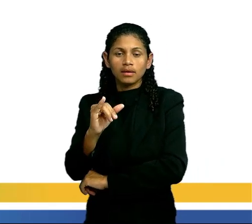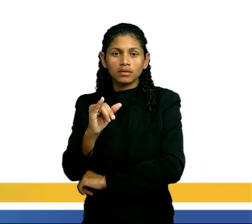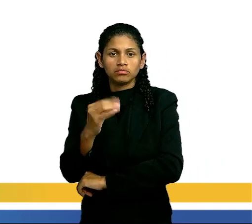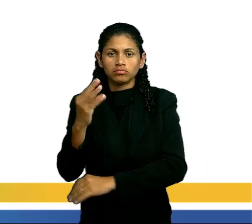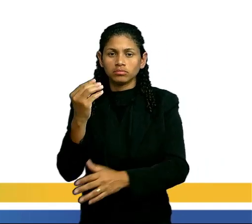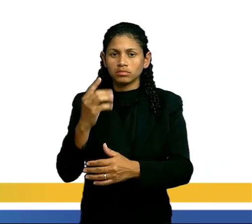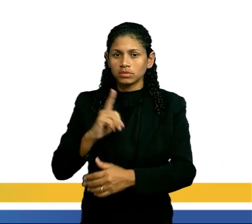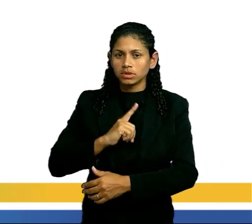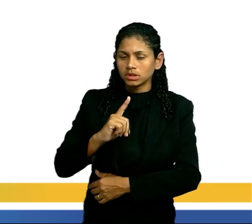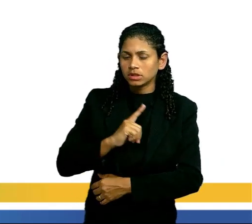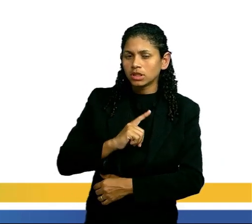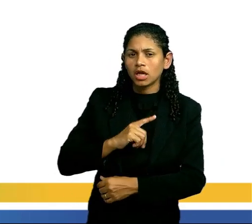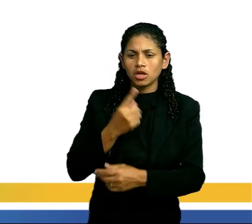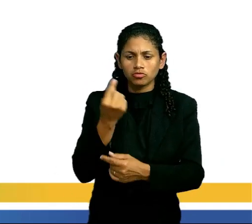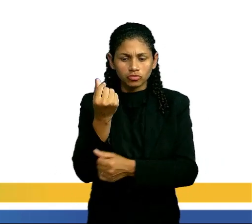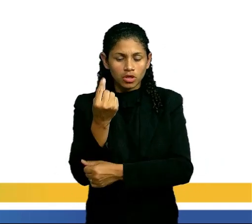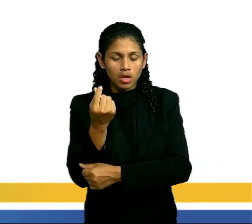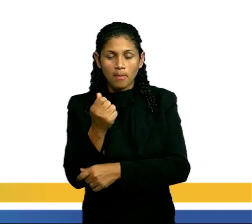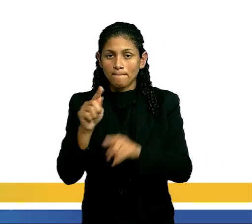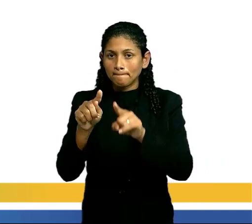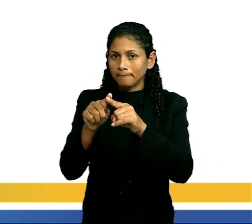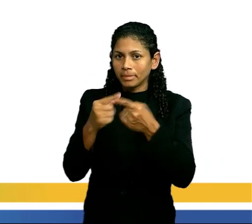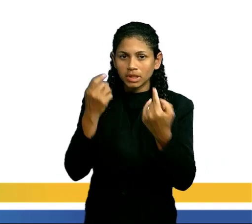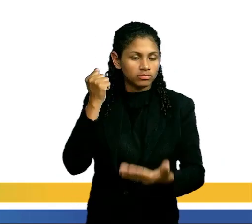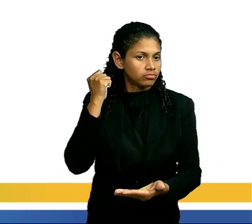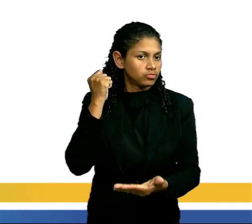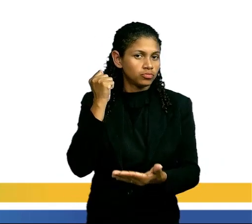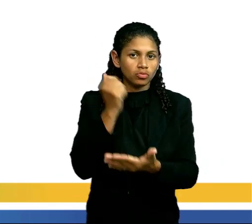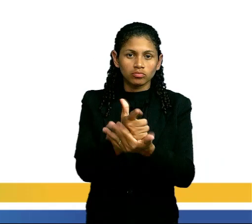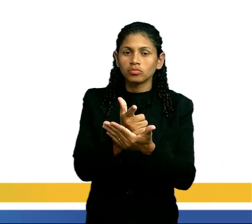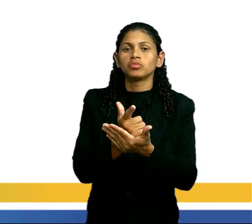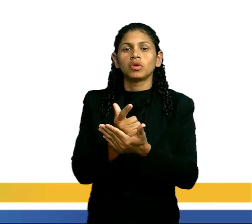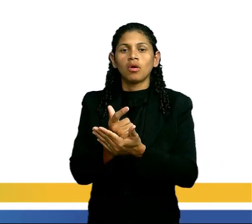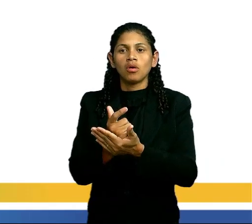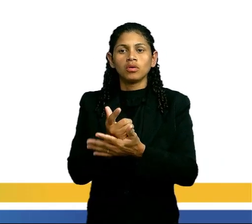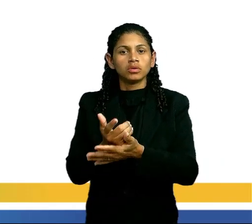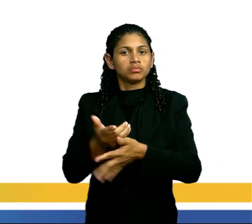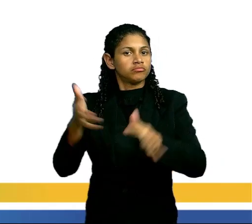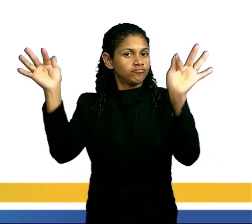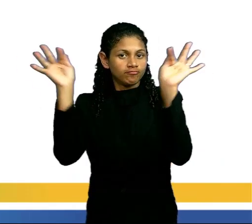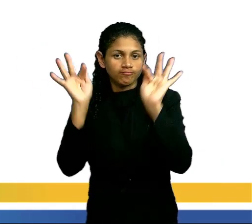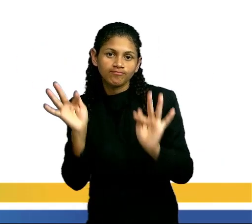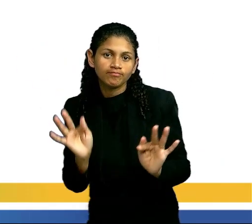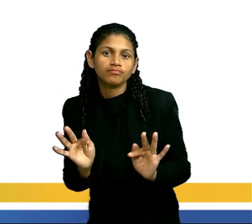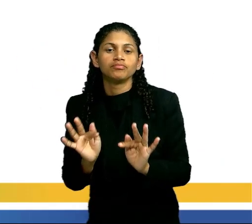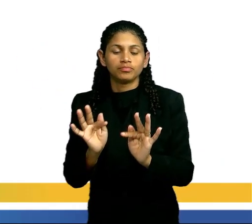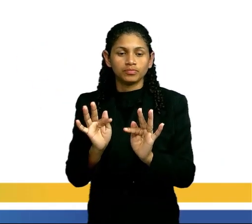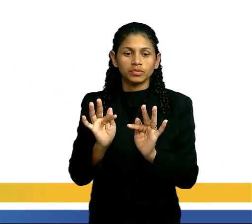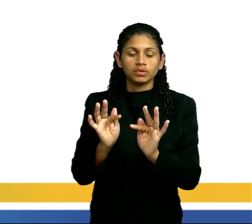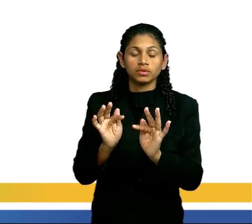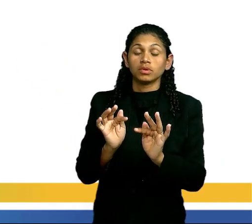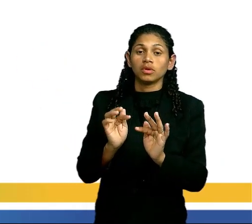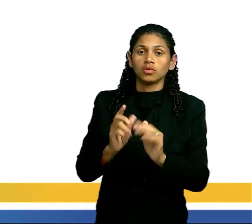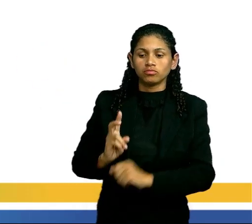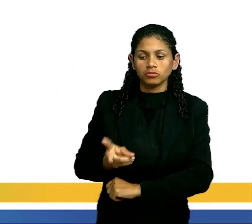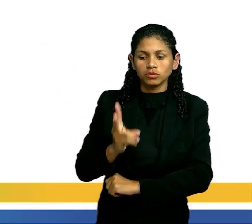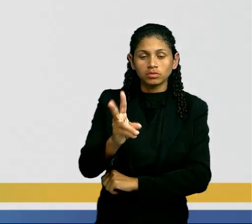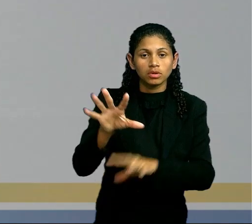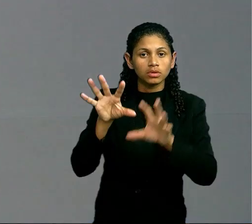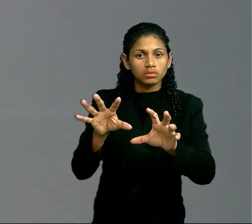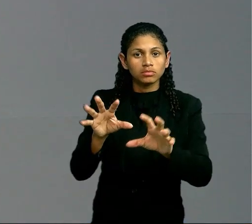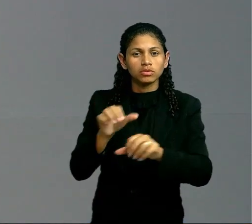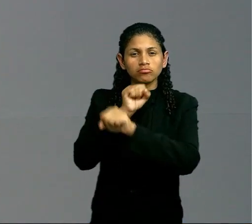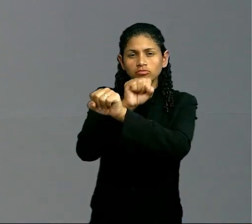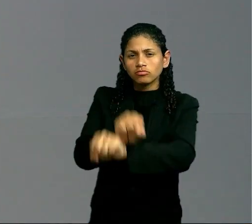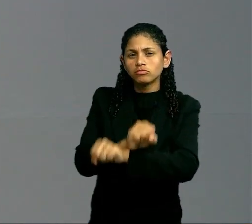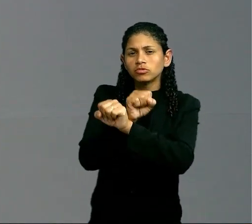não compra alegria, há de viver eternamente sendo escravo desta gente que cultiva a